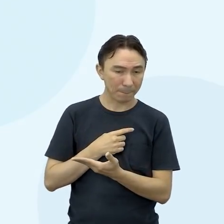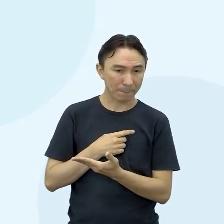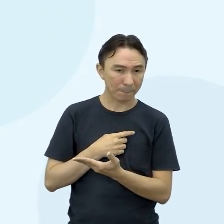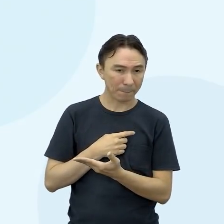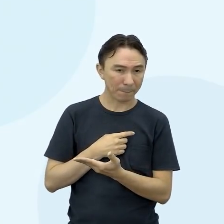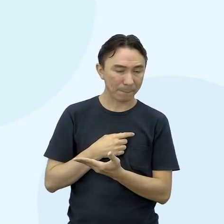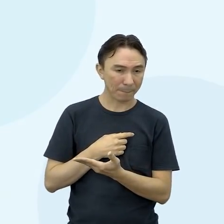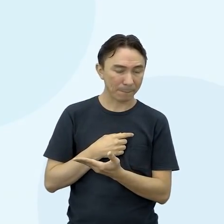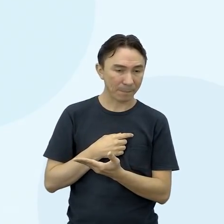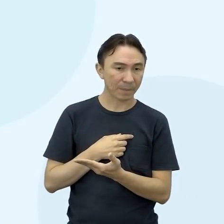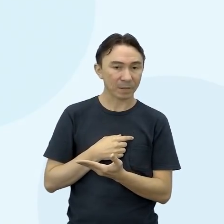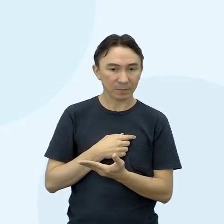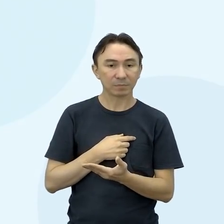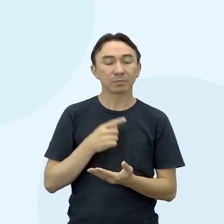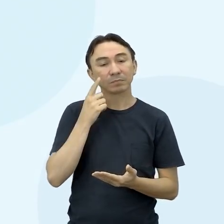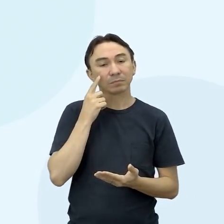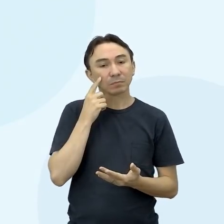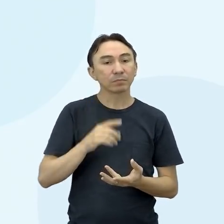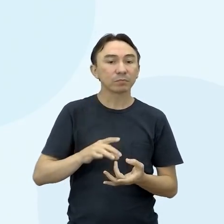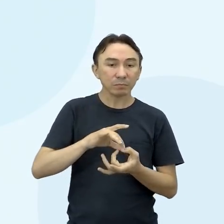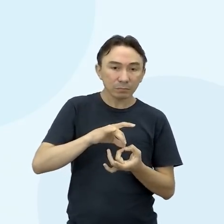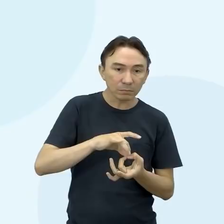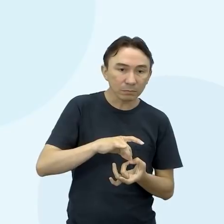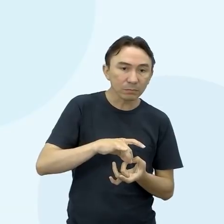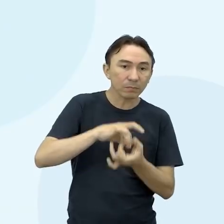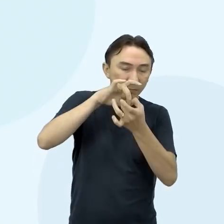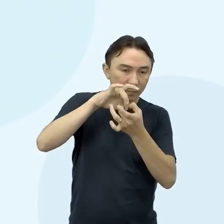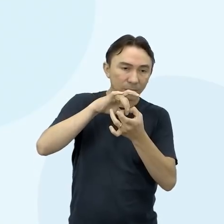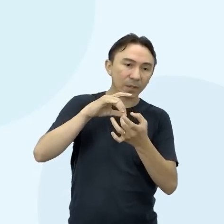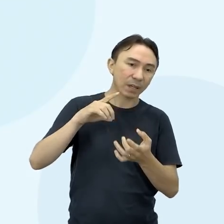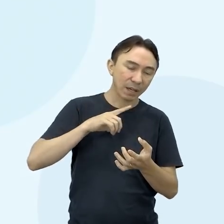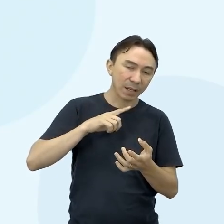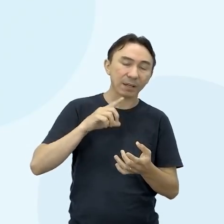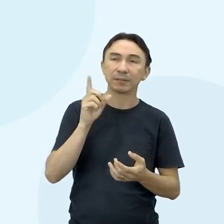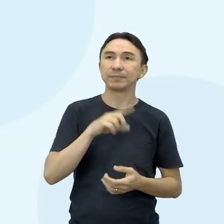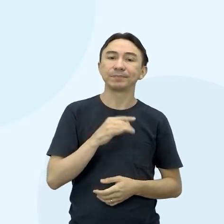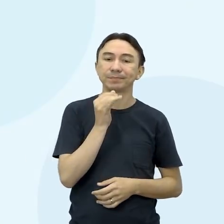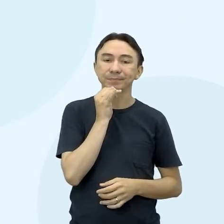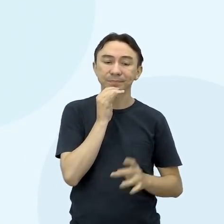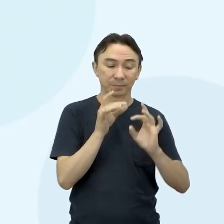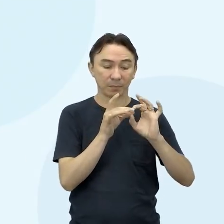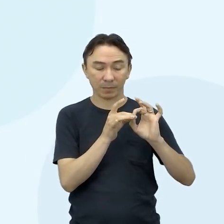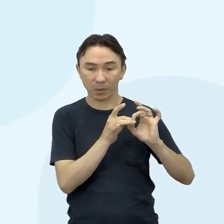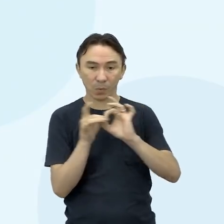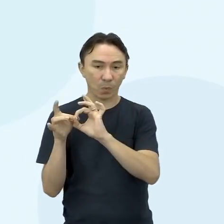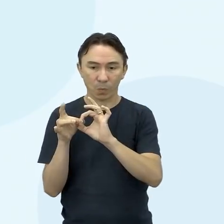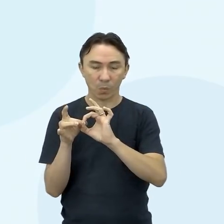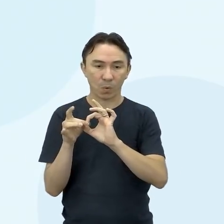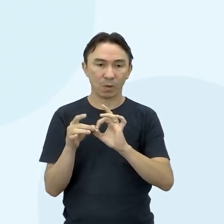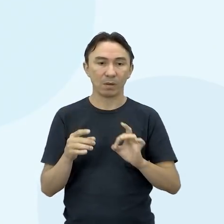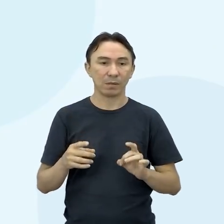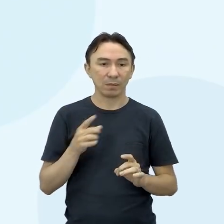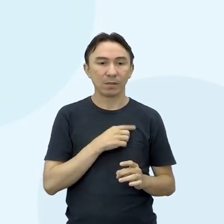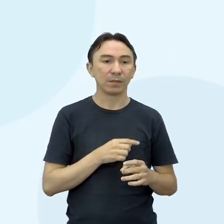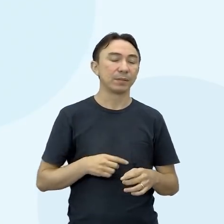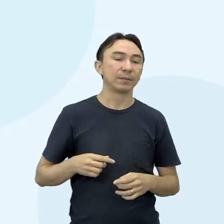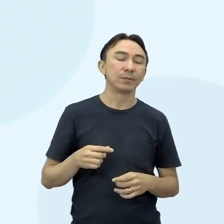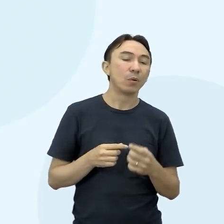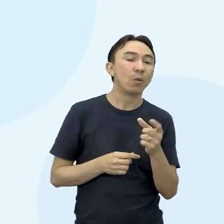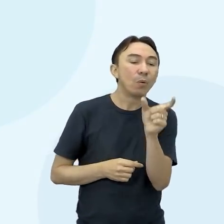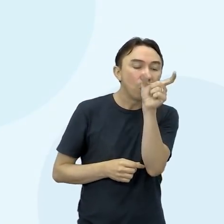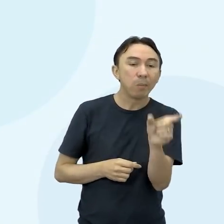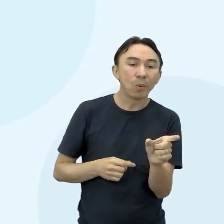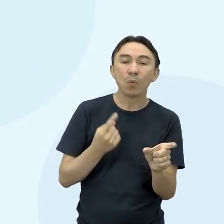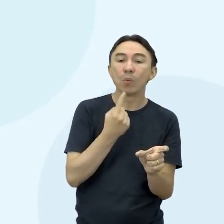Então, a leitura horizontal é o trabalho integrado entre os componentes. Por exemplo, no componente 1 aí, oficina de